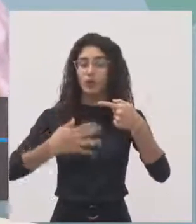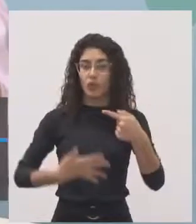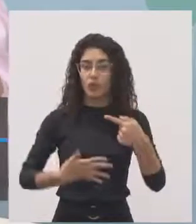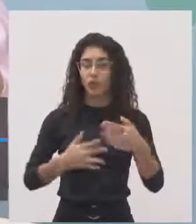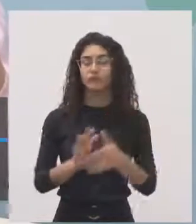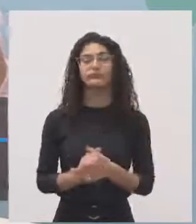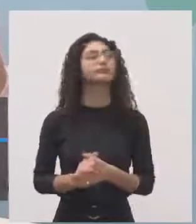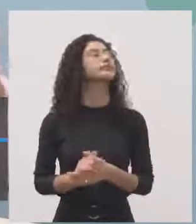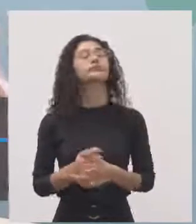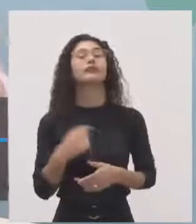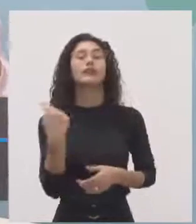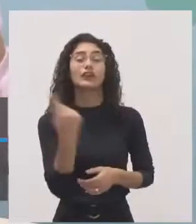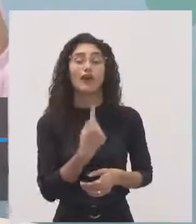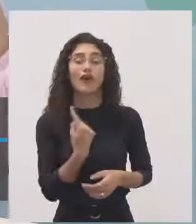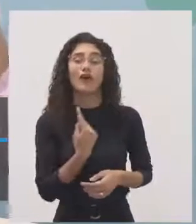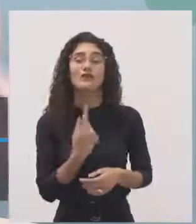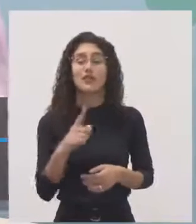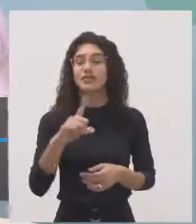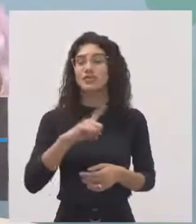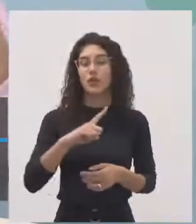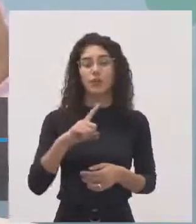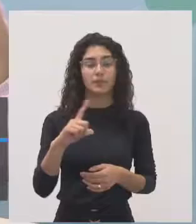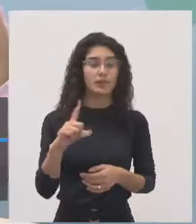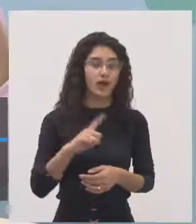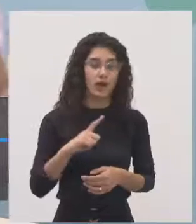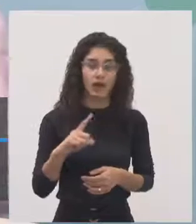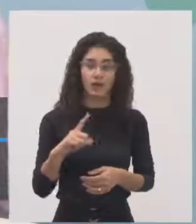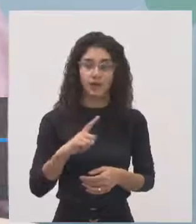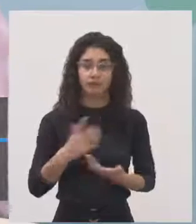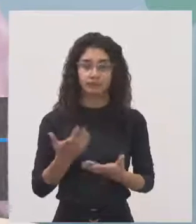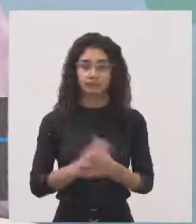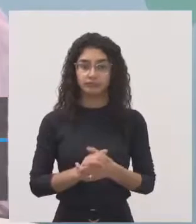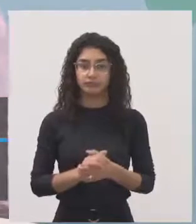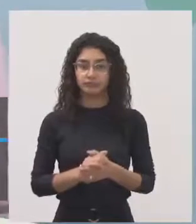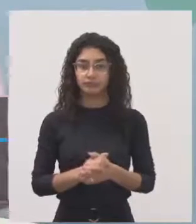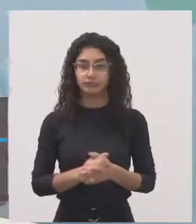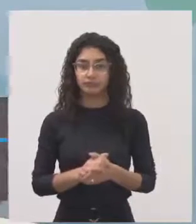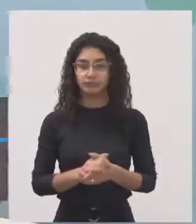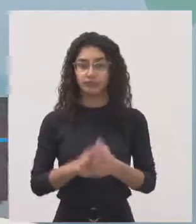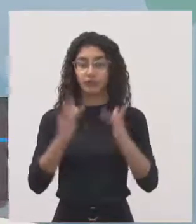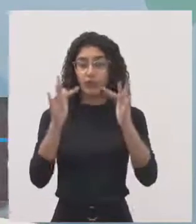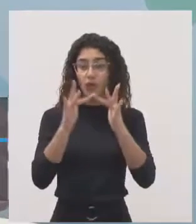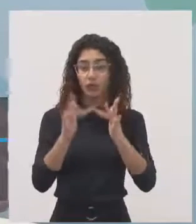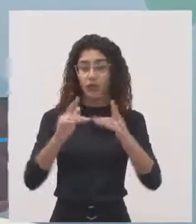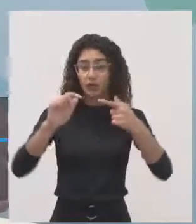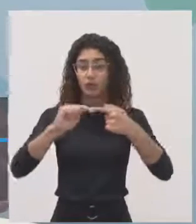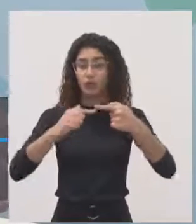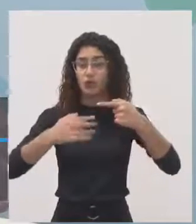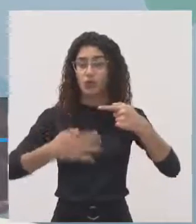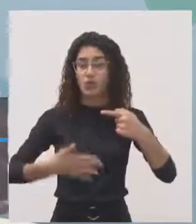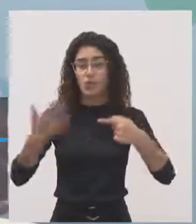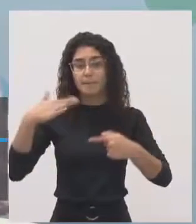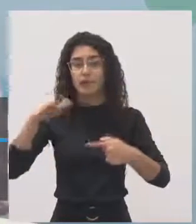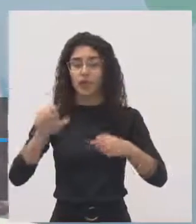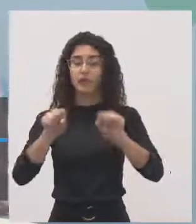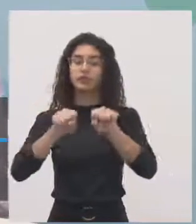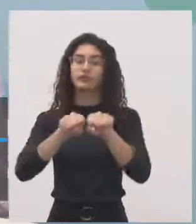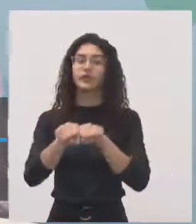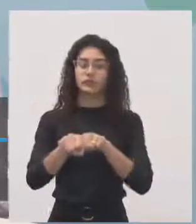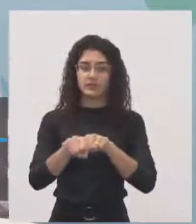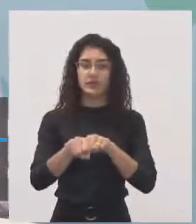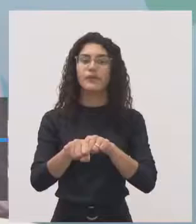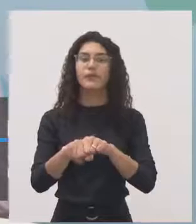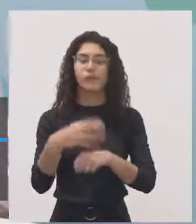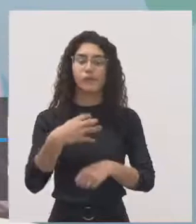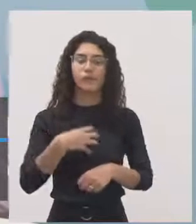gente não tem, assim, uma disponibilidade do Google com relação à formação dessa